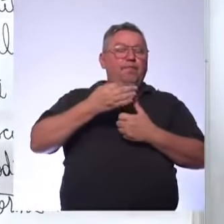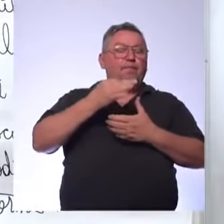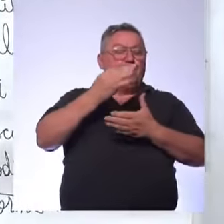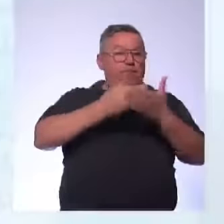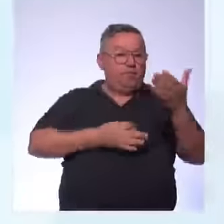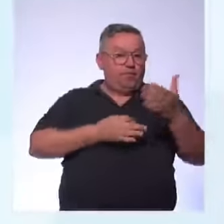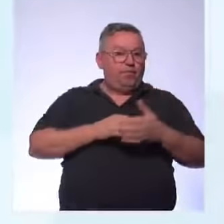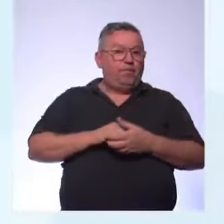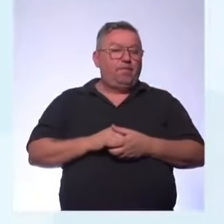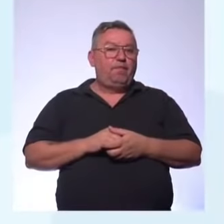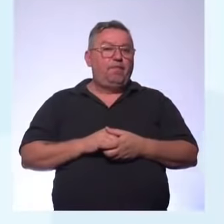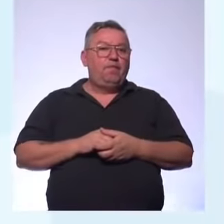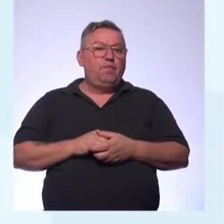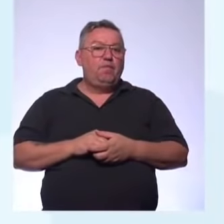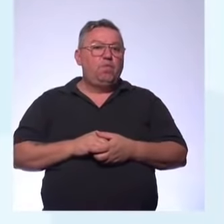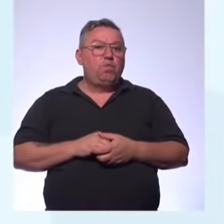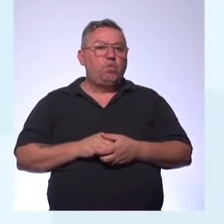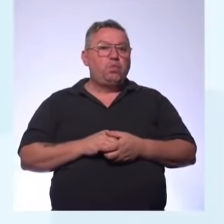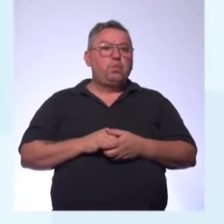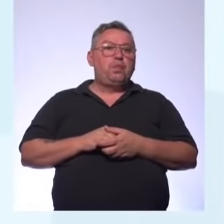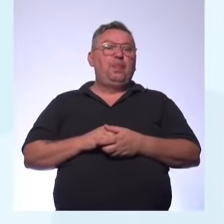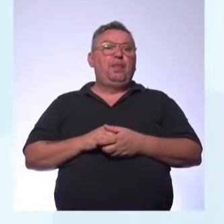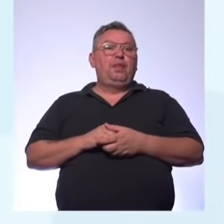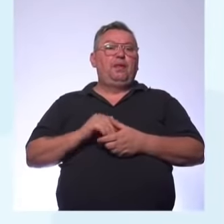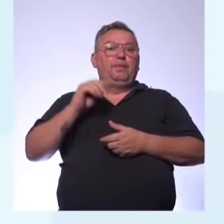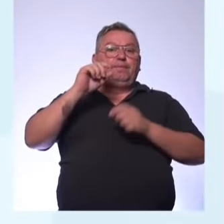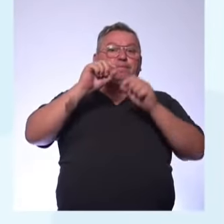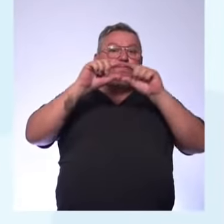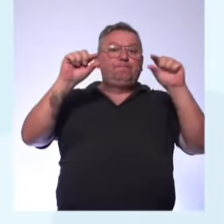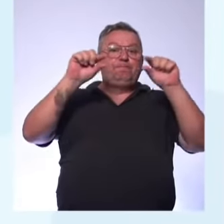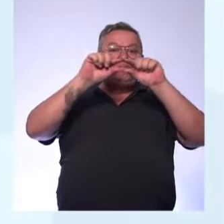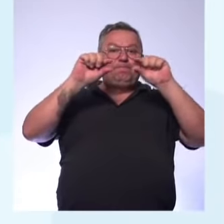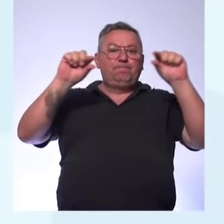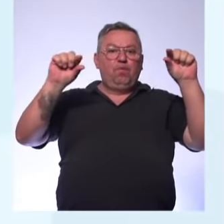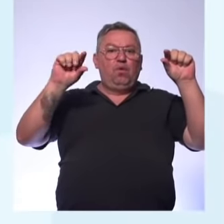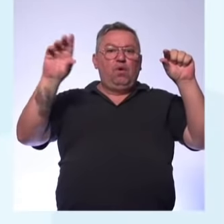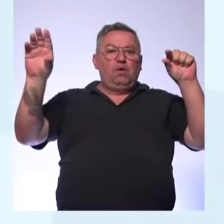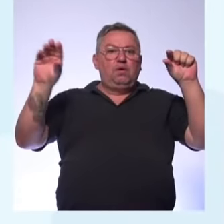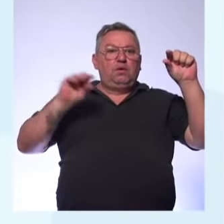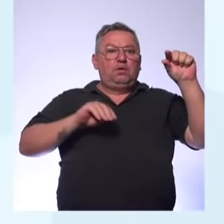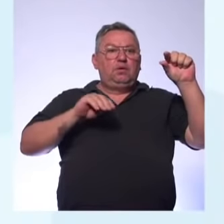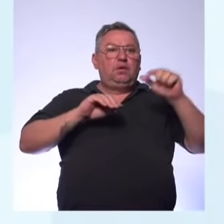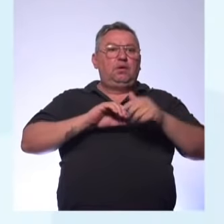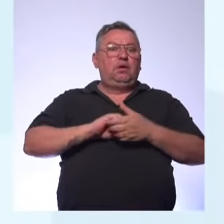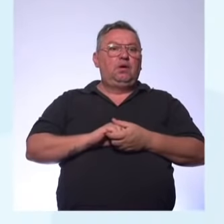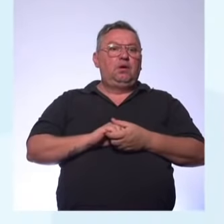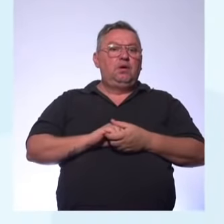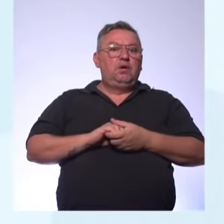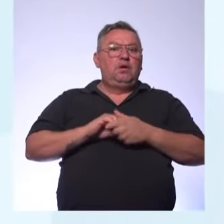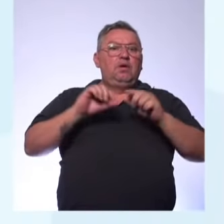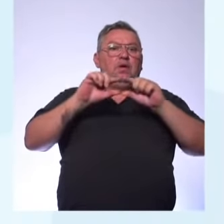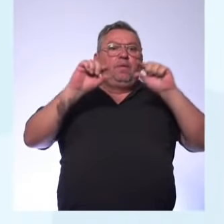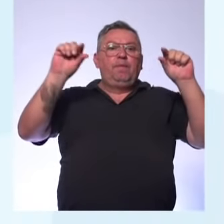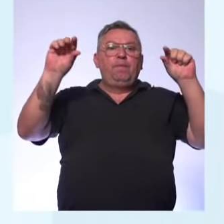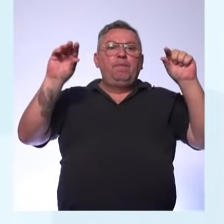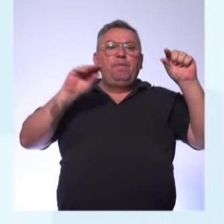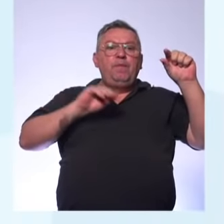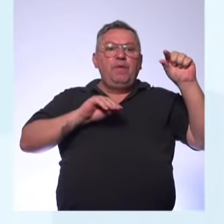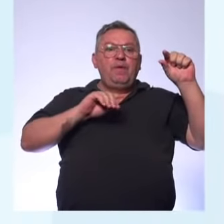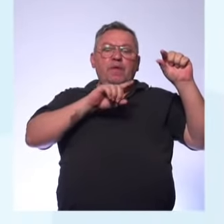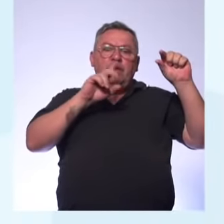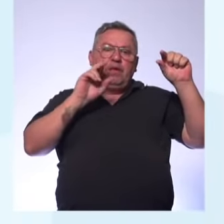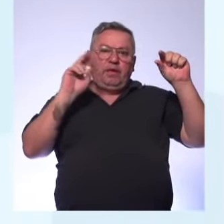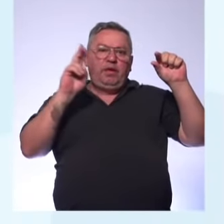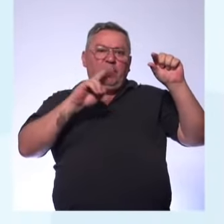favor. Título, olha lá, tá em azul, gente, era só você copiar ali. O assunto, era, você poderia